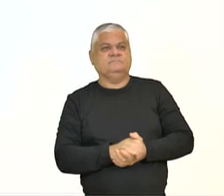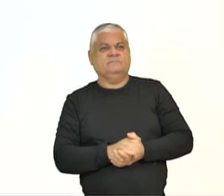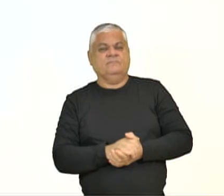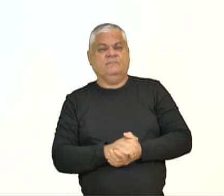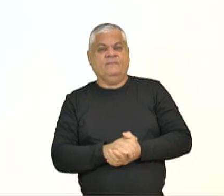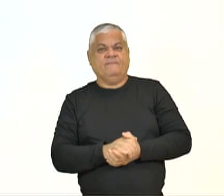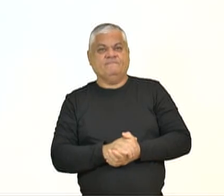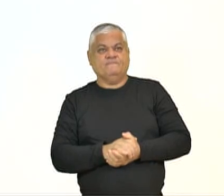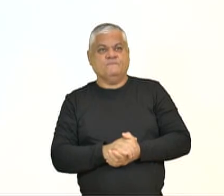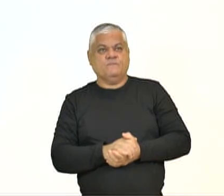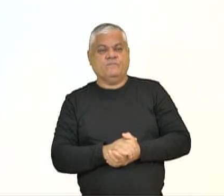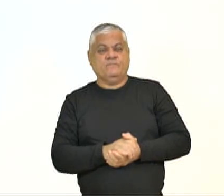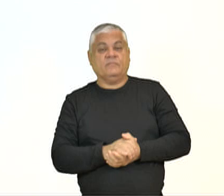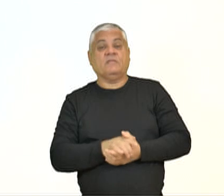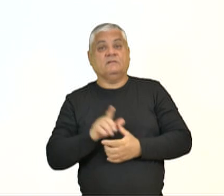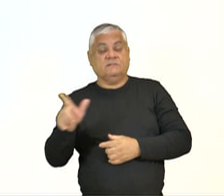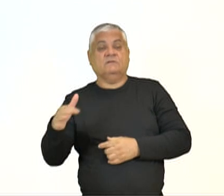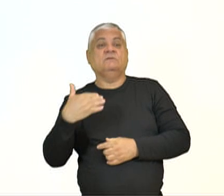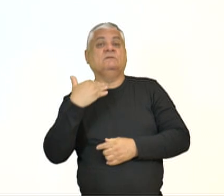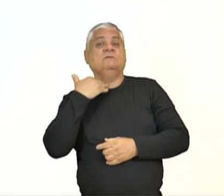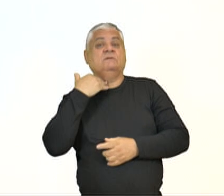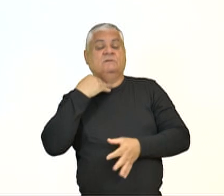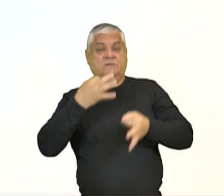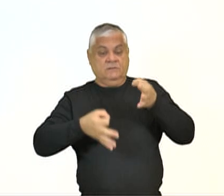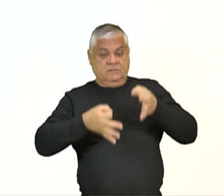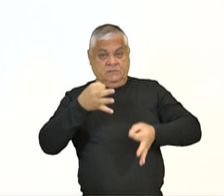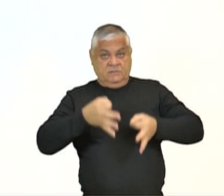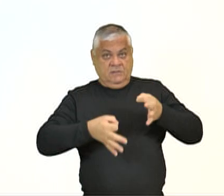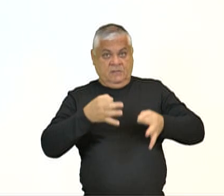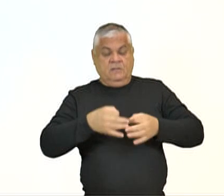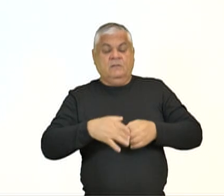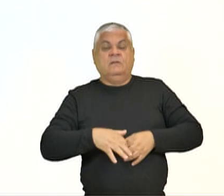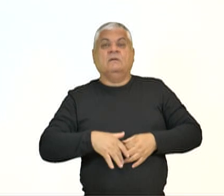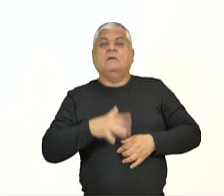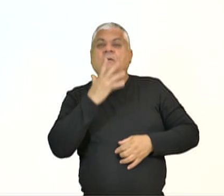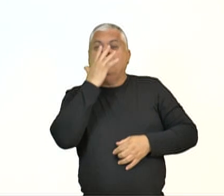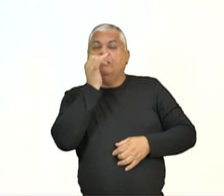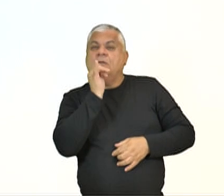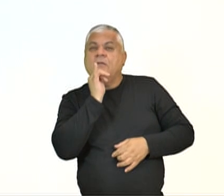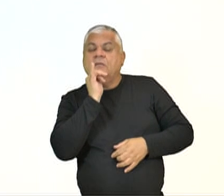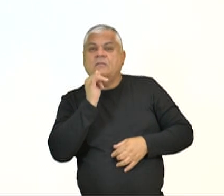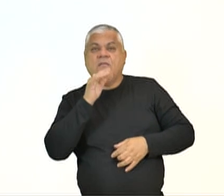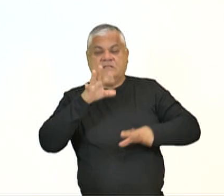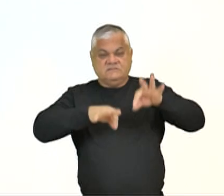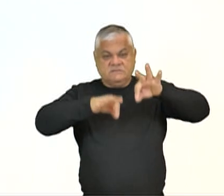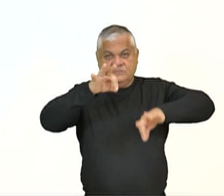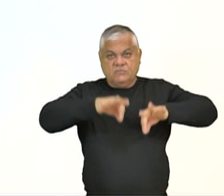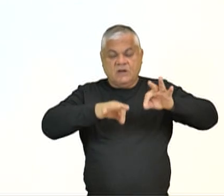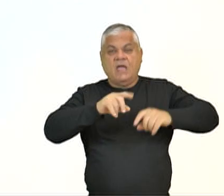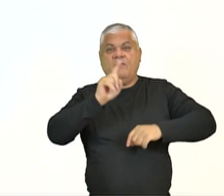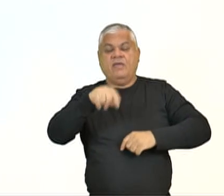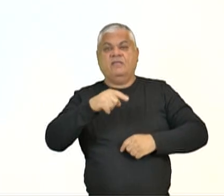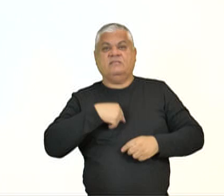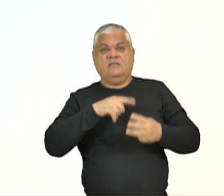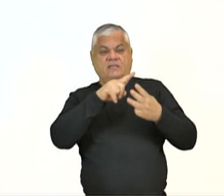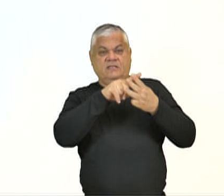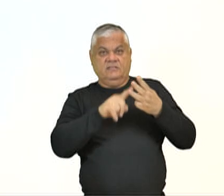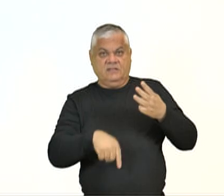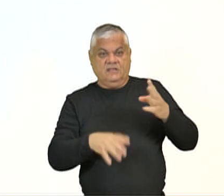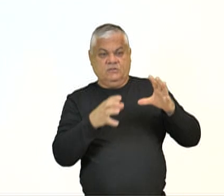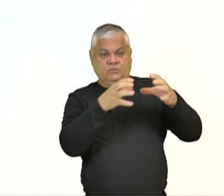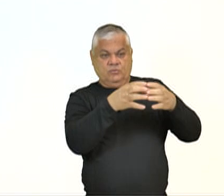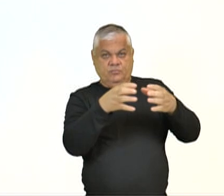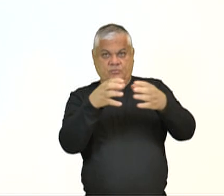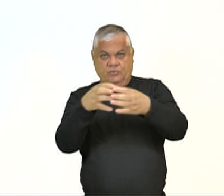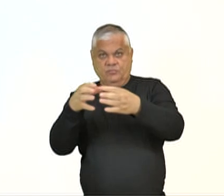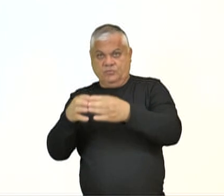Então, observem aqui que o júri simulado é a simulação de um tribunal judiciário. Divididos em 3 grupos, né,